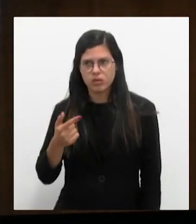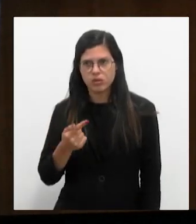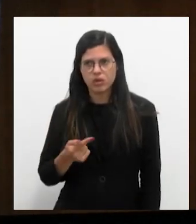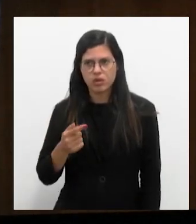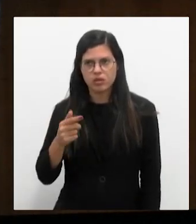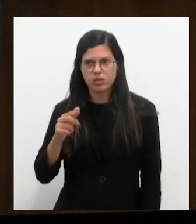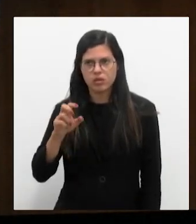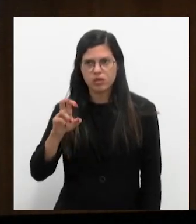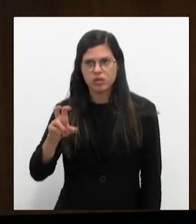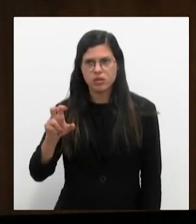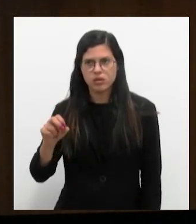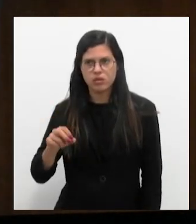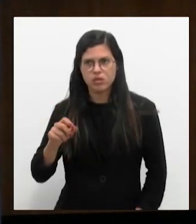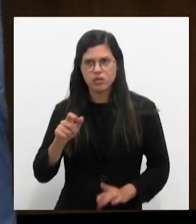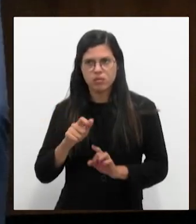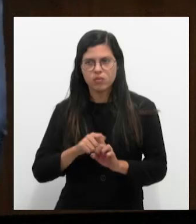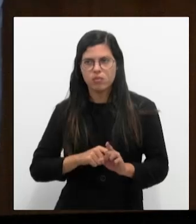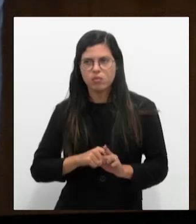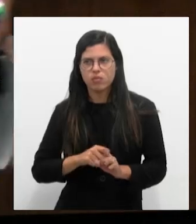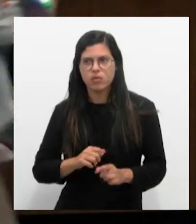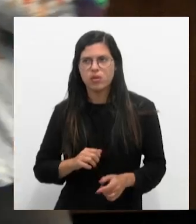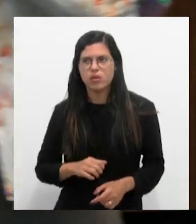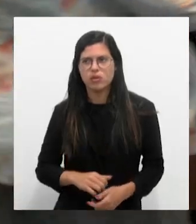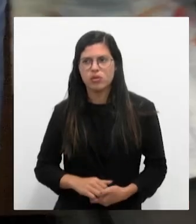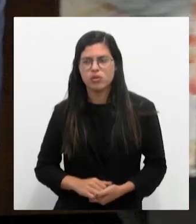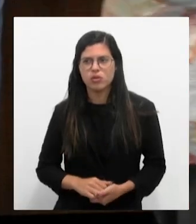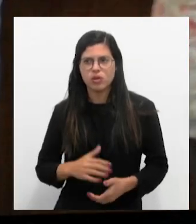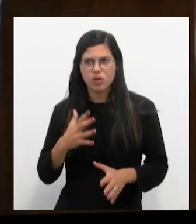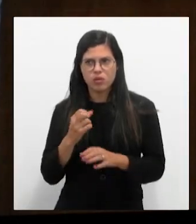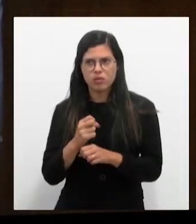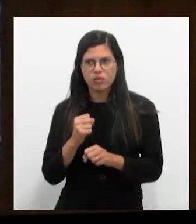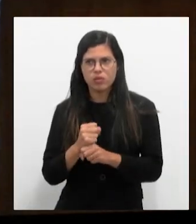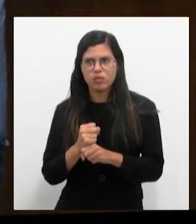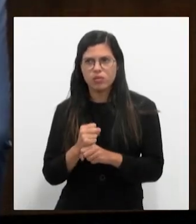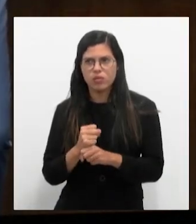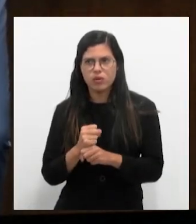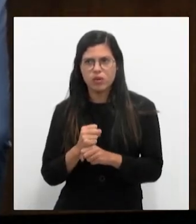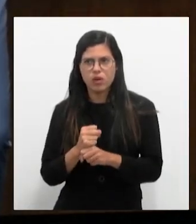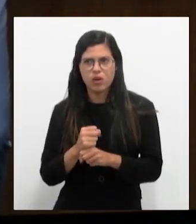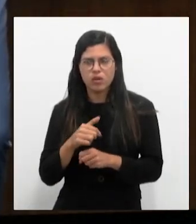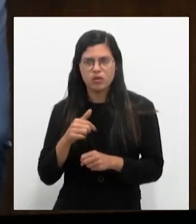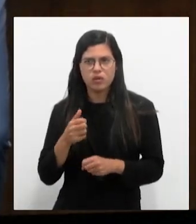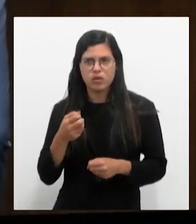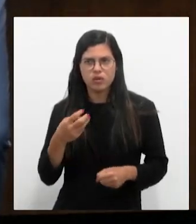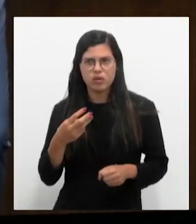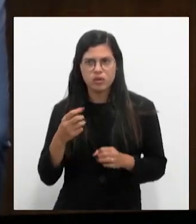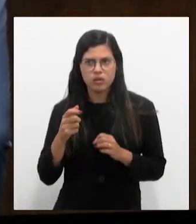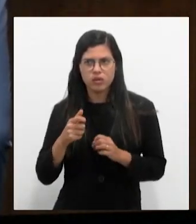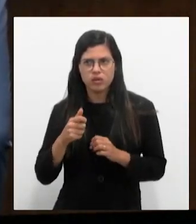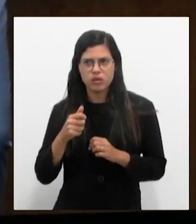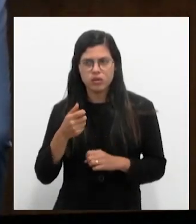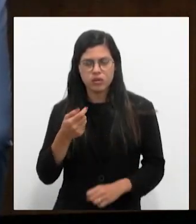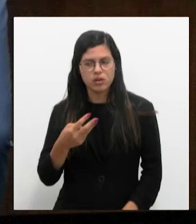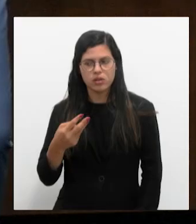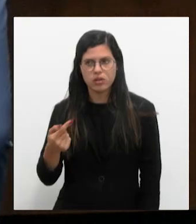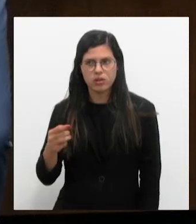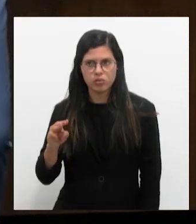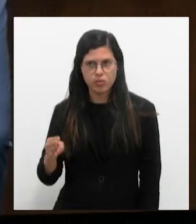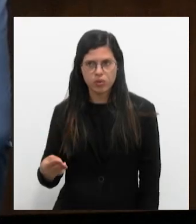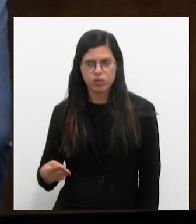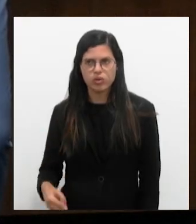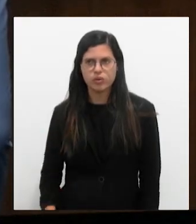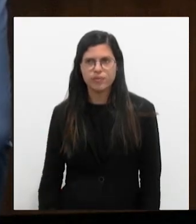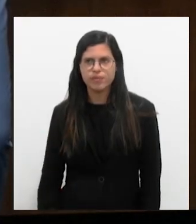3.750.000 por mês. No total de 10 meses vai dar 37 milhões para lá.